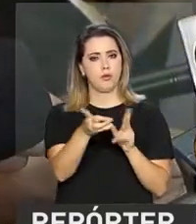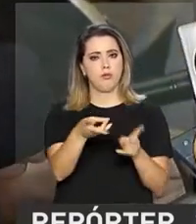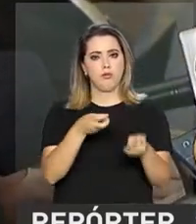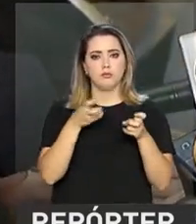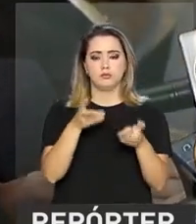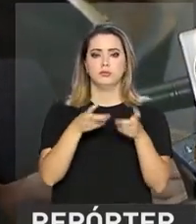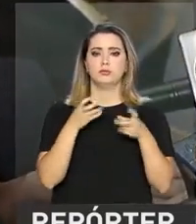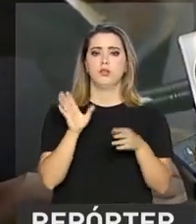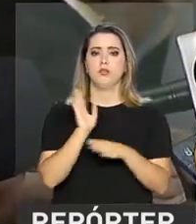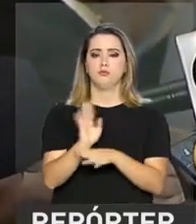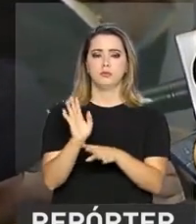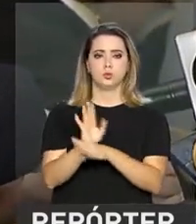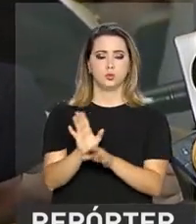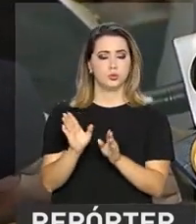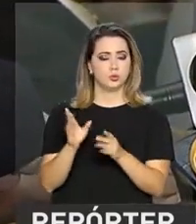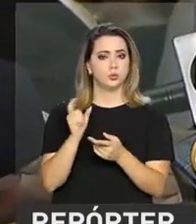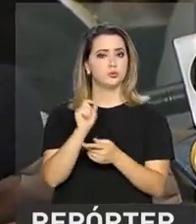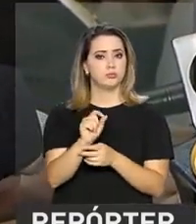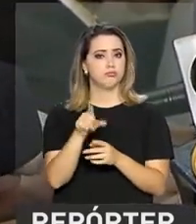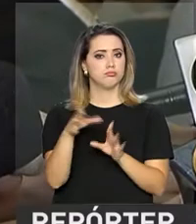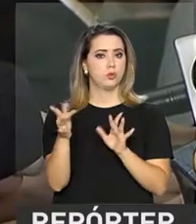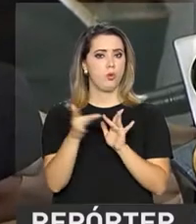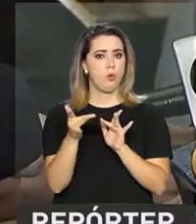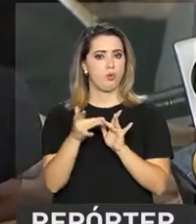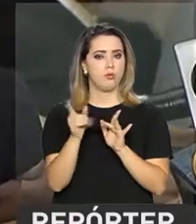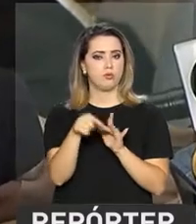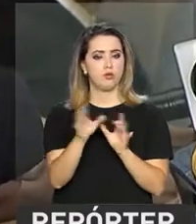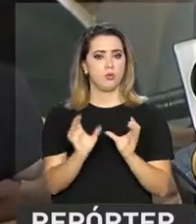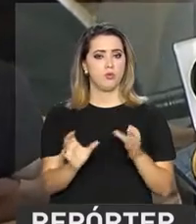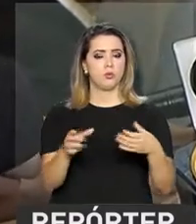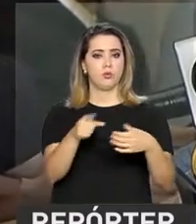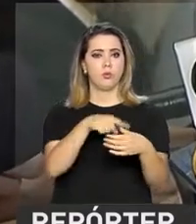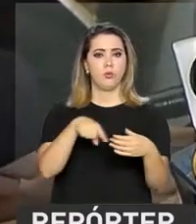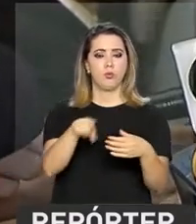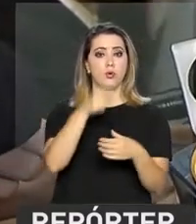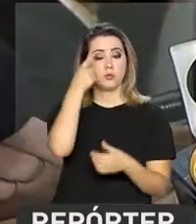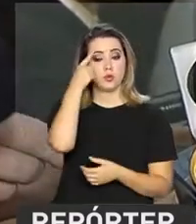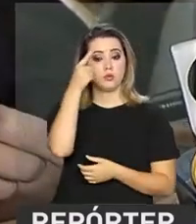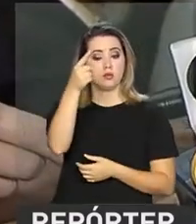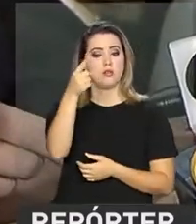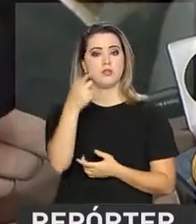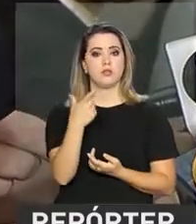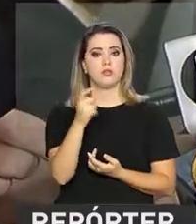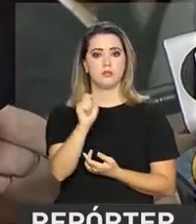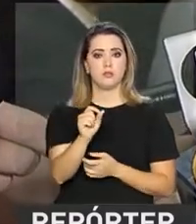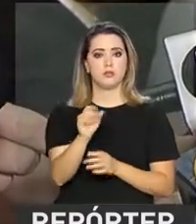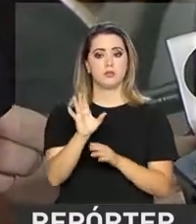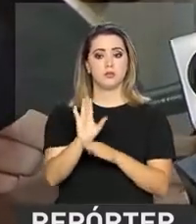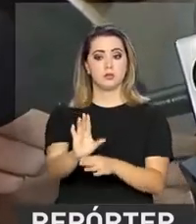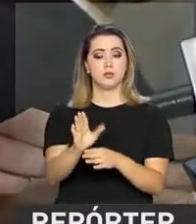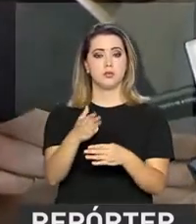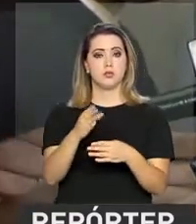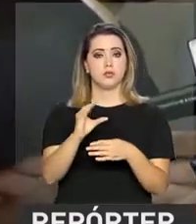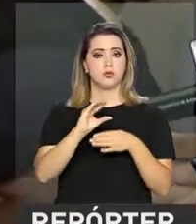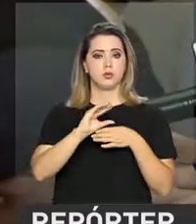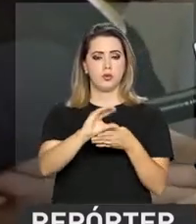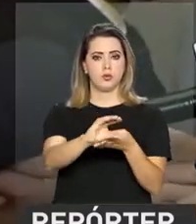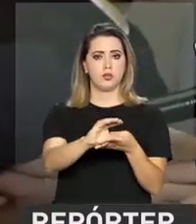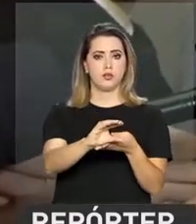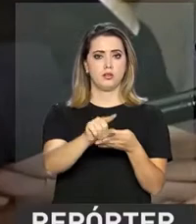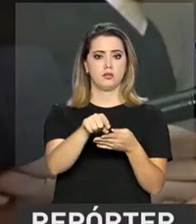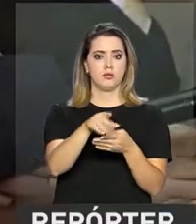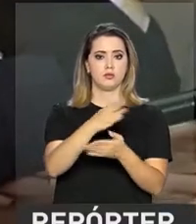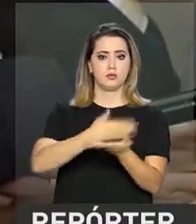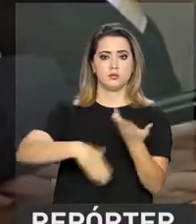apoio dos parceiros do BRICS, que é uma espécie de agência de inteligência e de cooperação entre